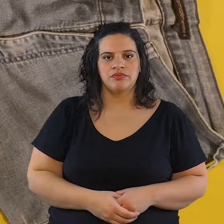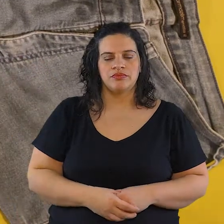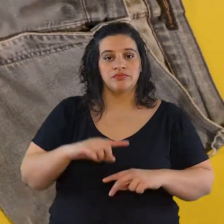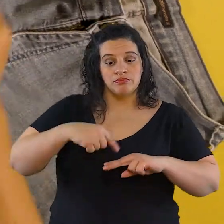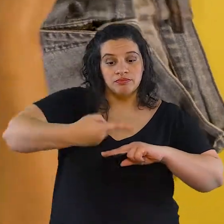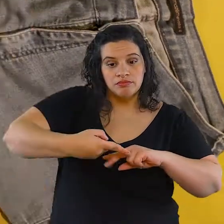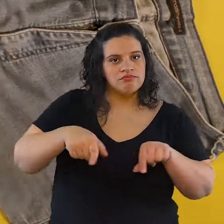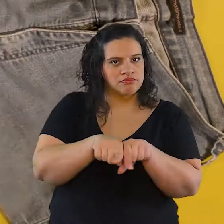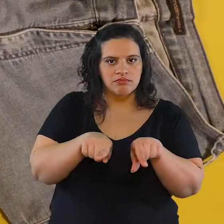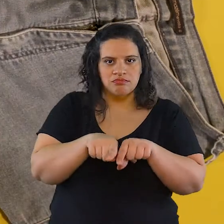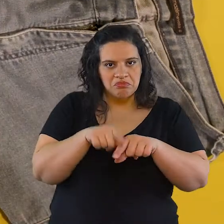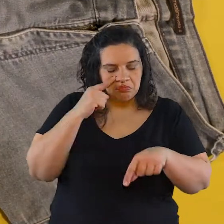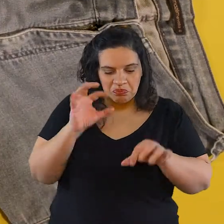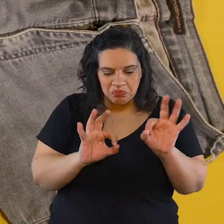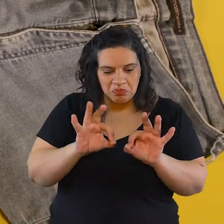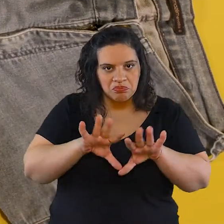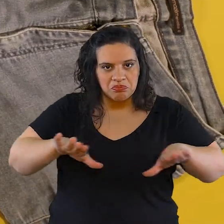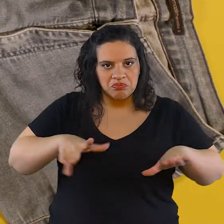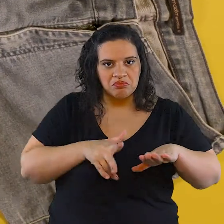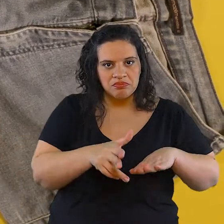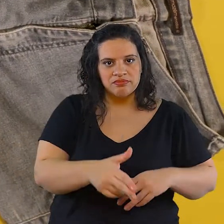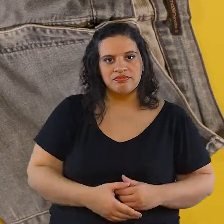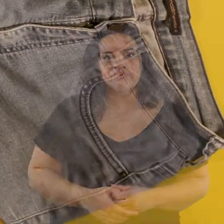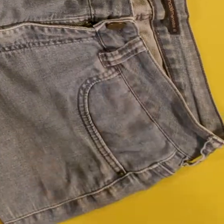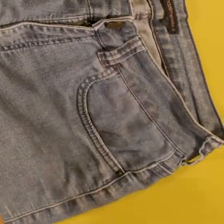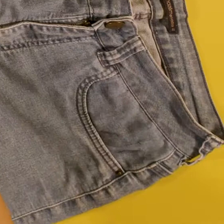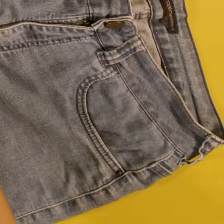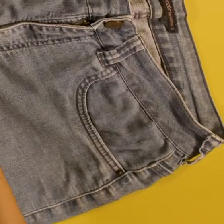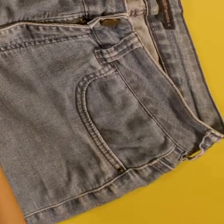jeito. Dou uma esticada, vejo se tá tudo no lugar.